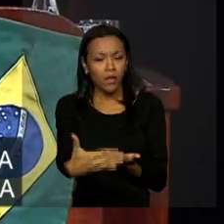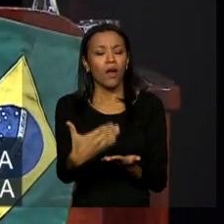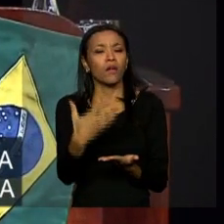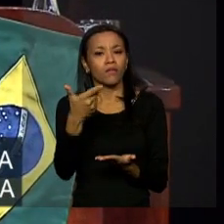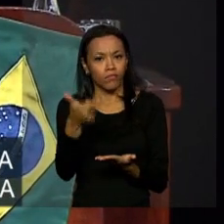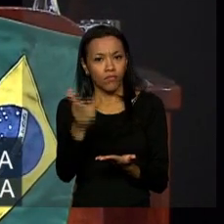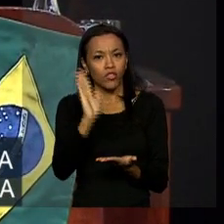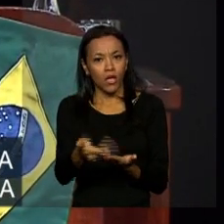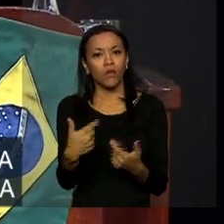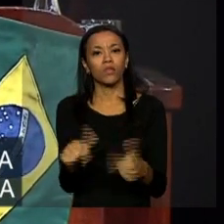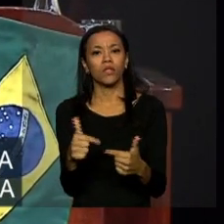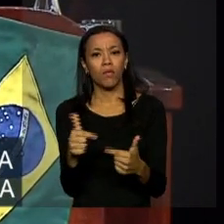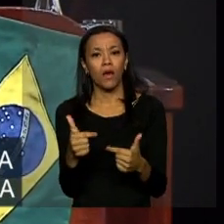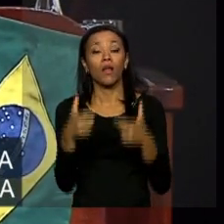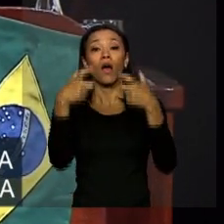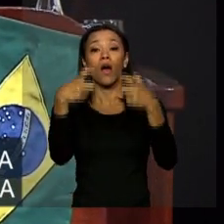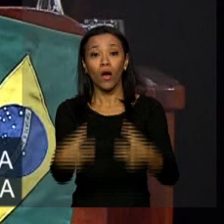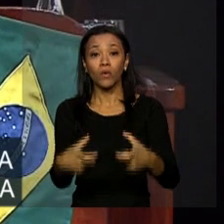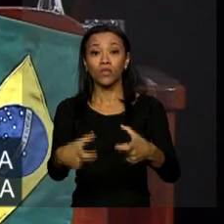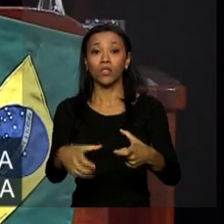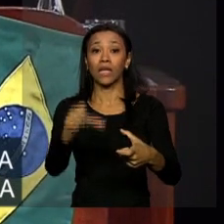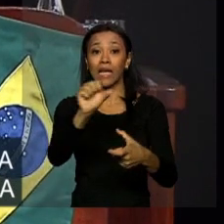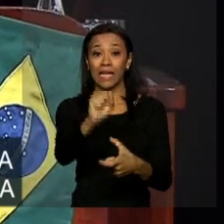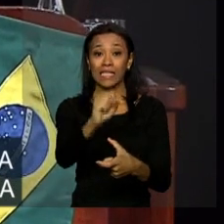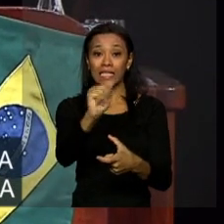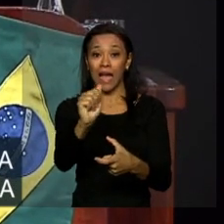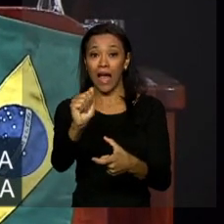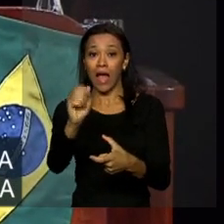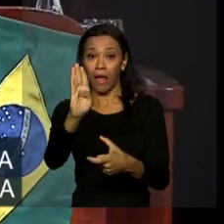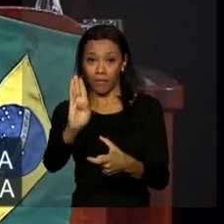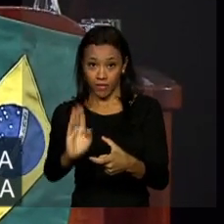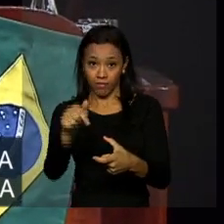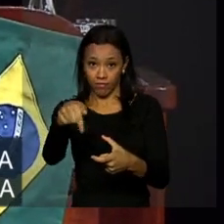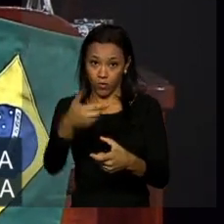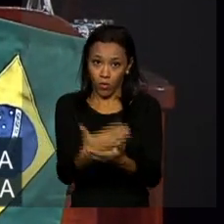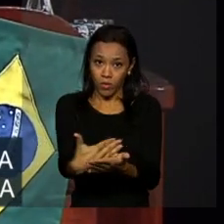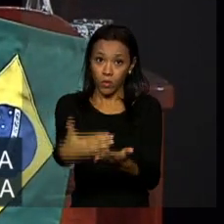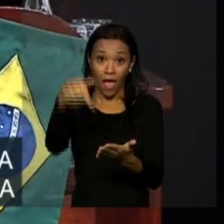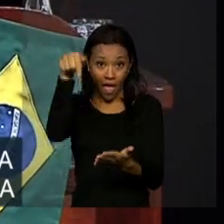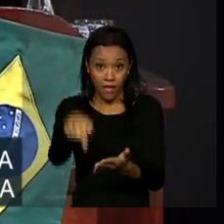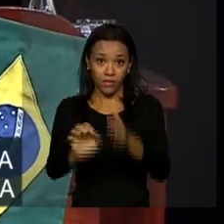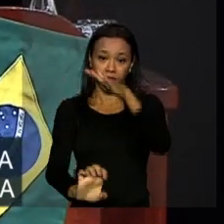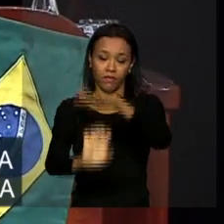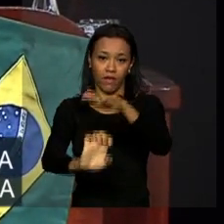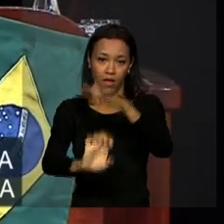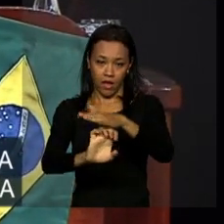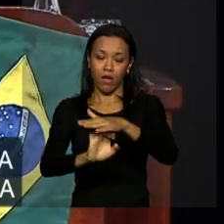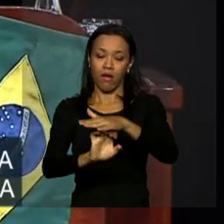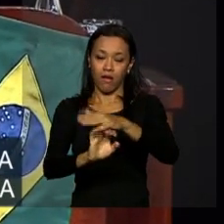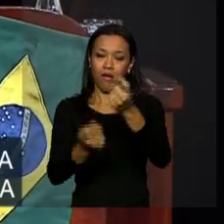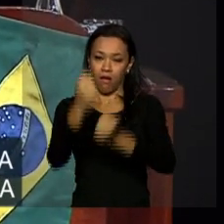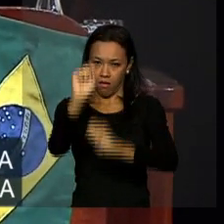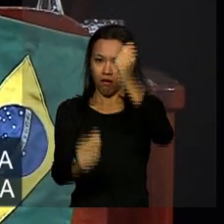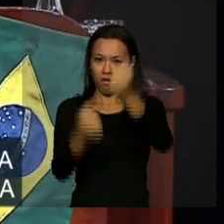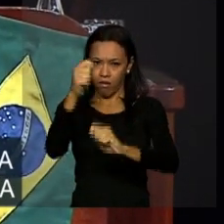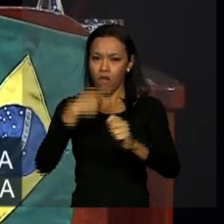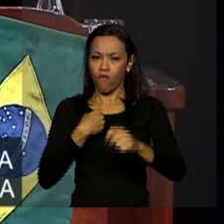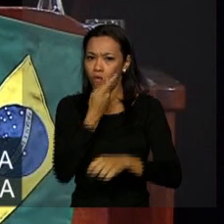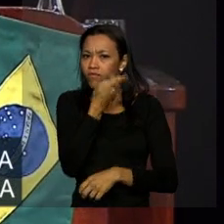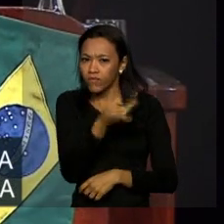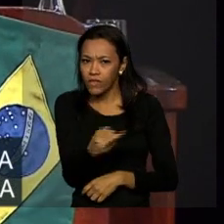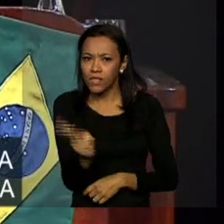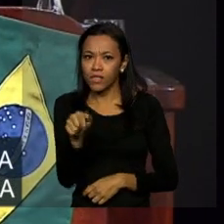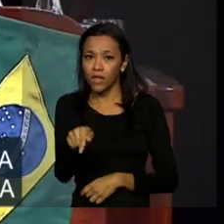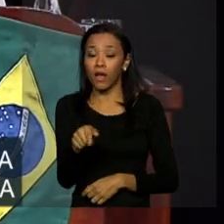sede da Saab em lopim fábrica que hoje visitarei a chegada desses